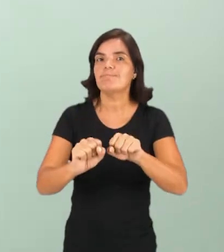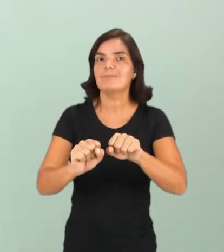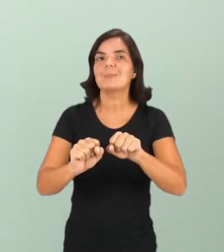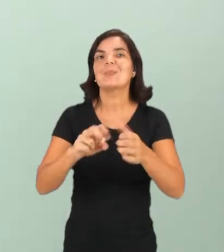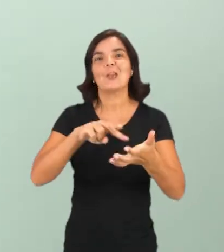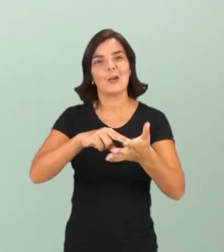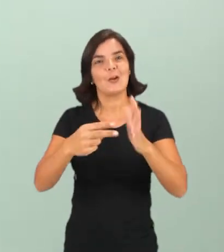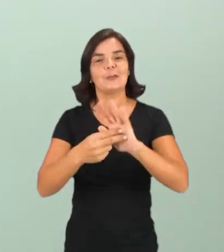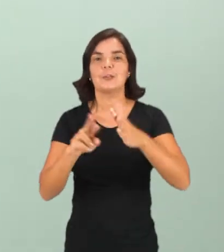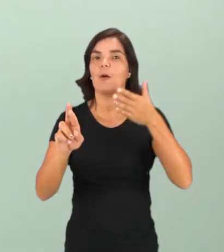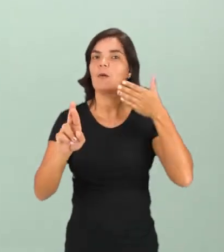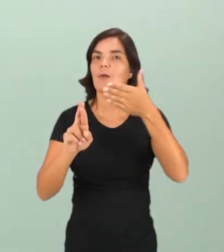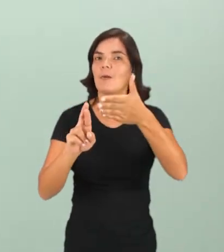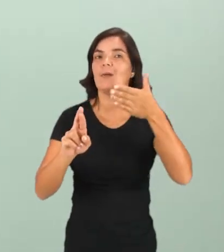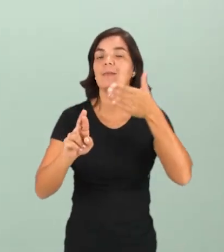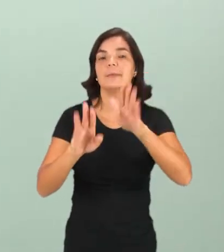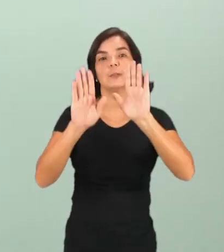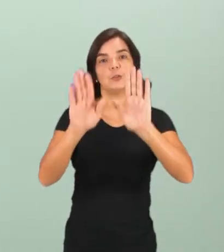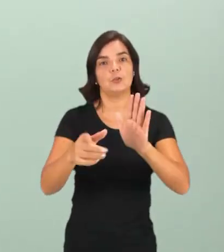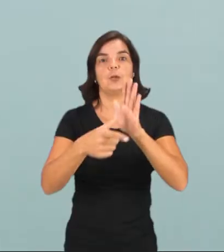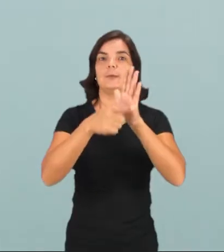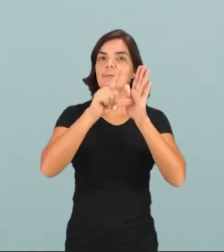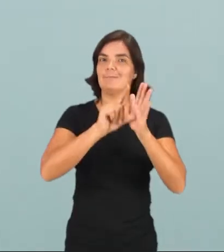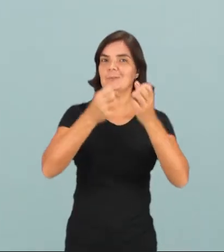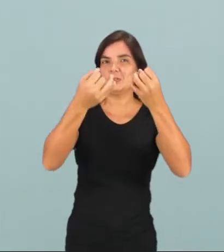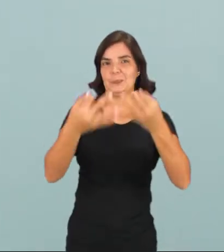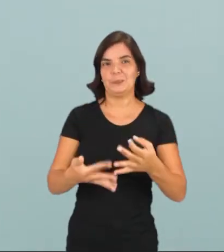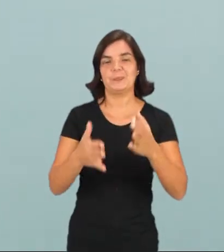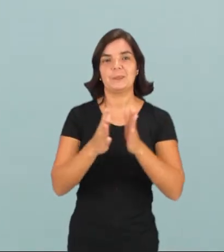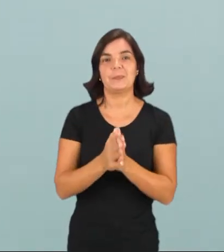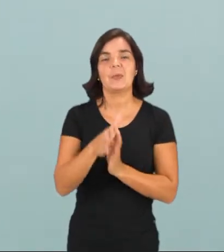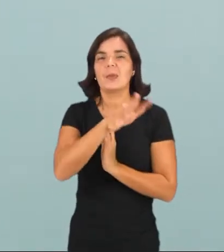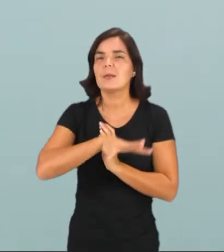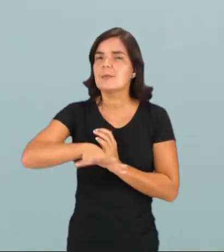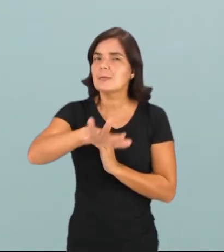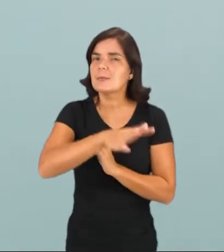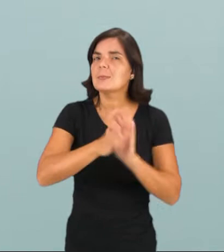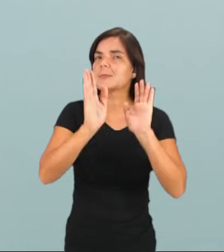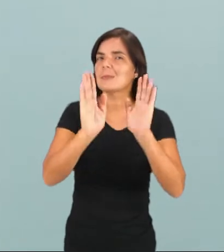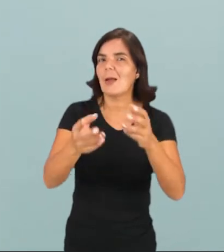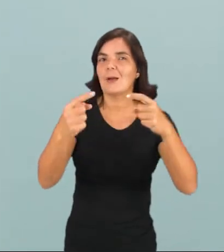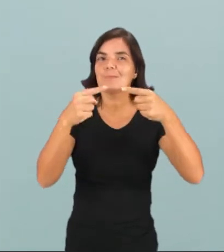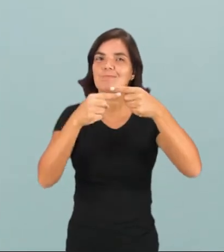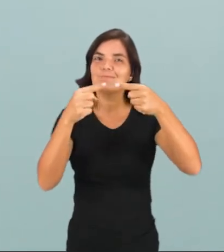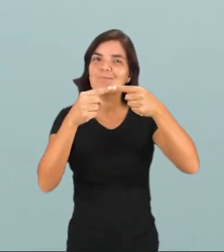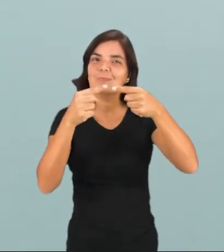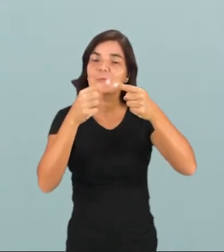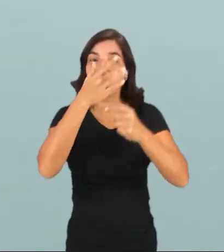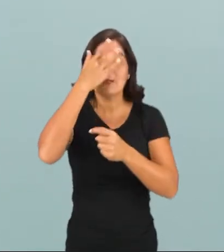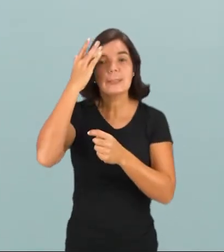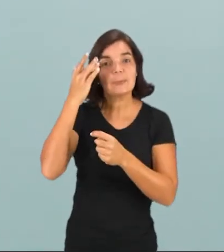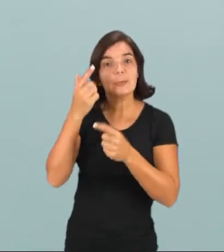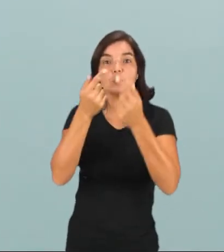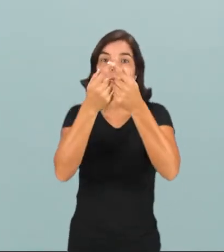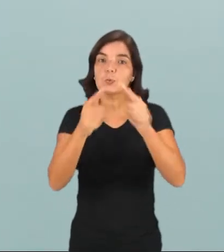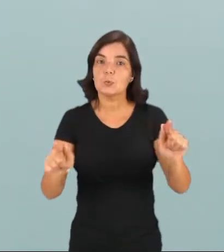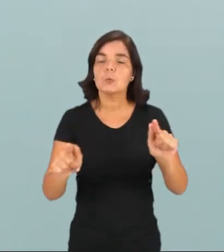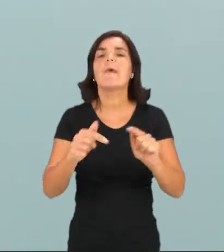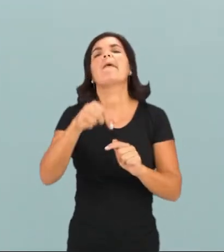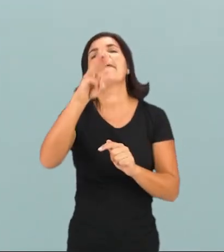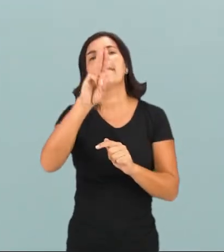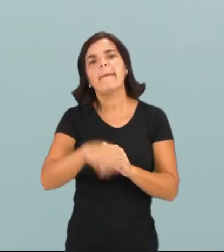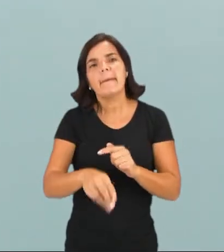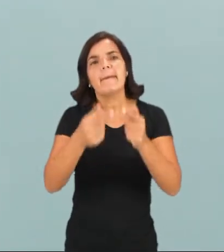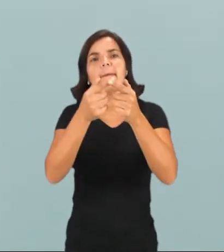estar dando a referência àquilo que já foi dito, ok? Geralmente, ele vai combinar com as pessoas gramaticais. Quem são as